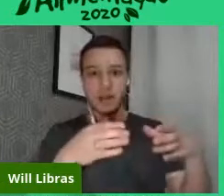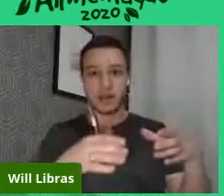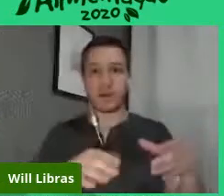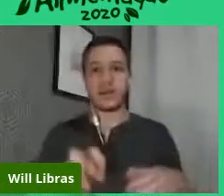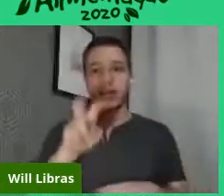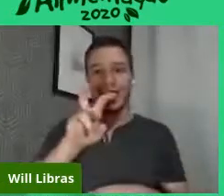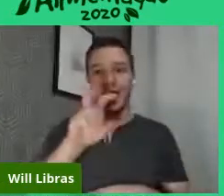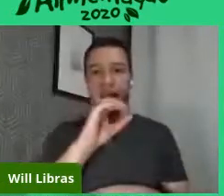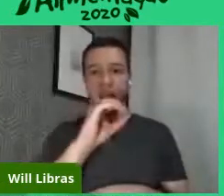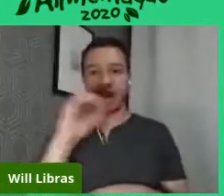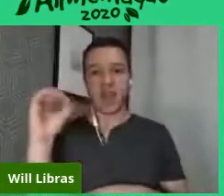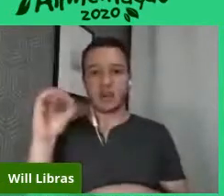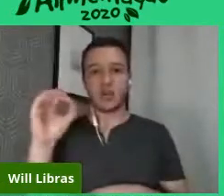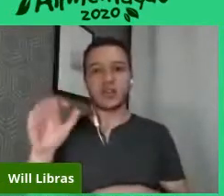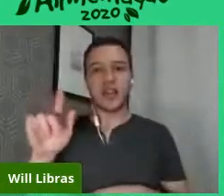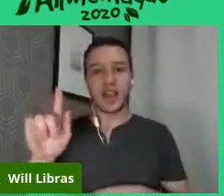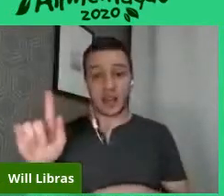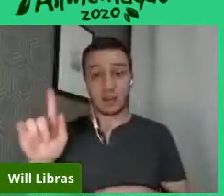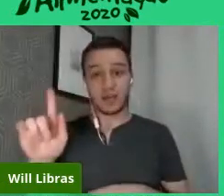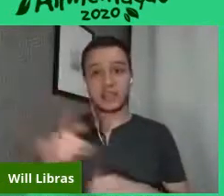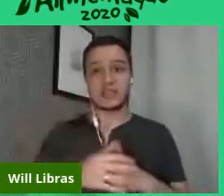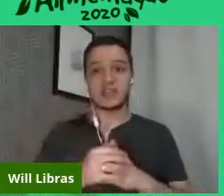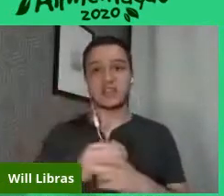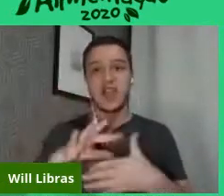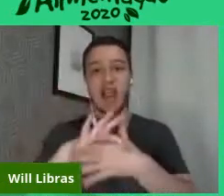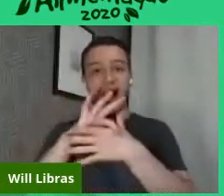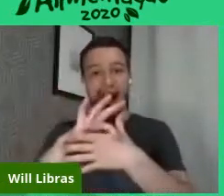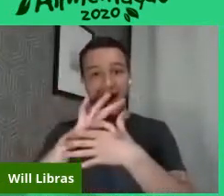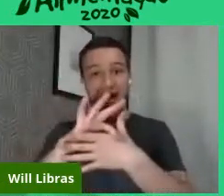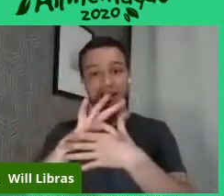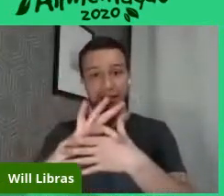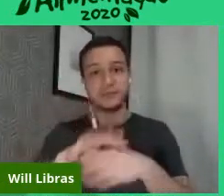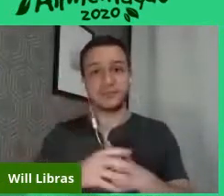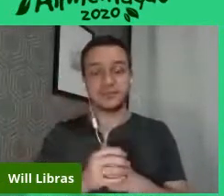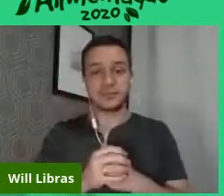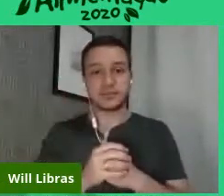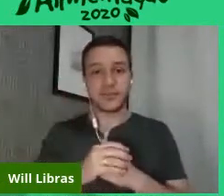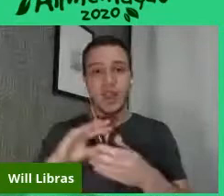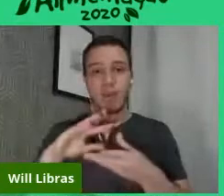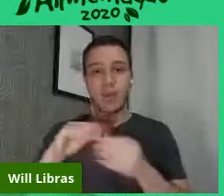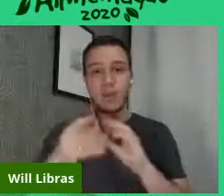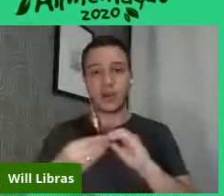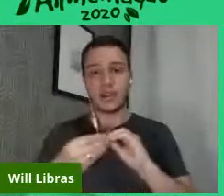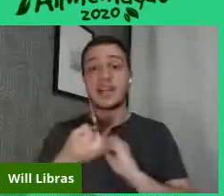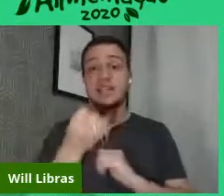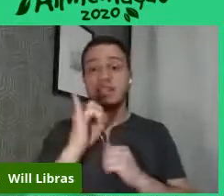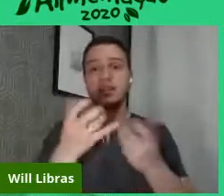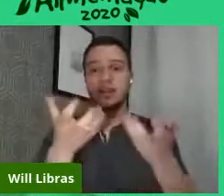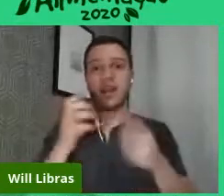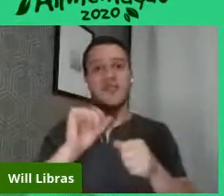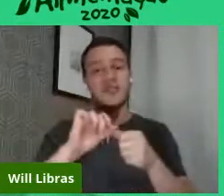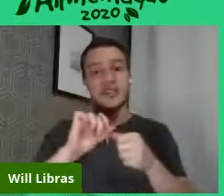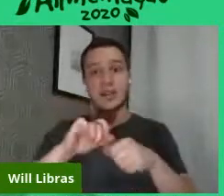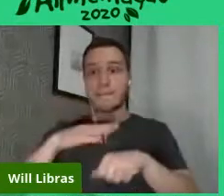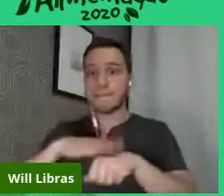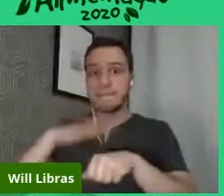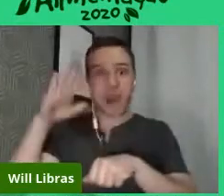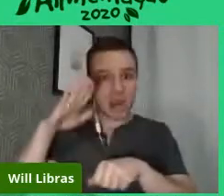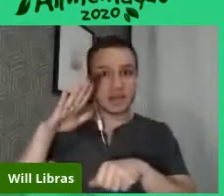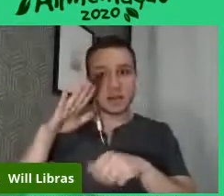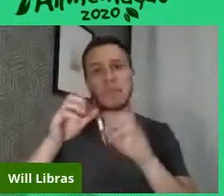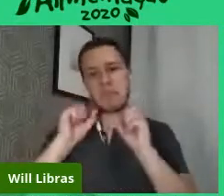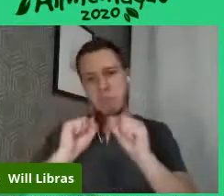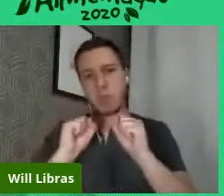de carne moída. Se vocês em casa querem fazer em mais quantidades, vocês podem dobrar